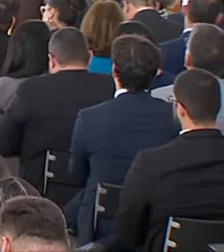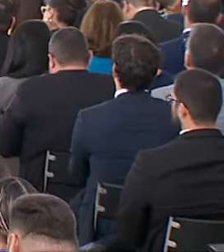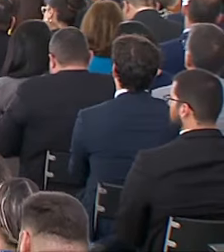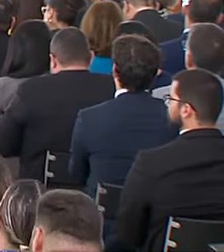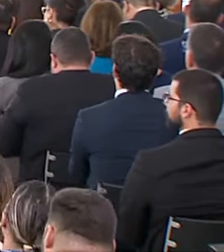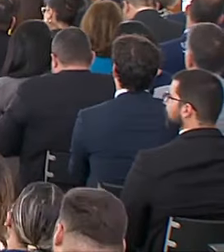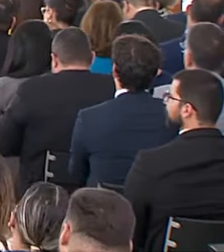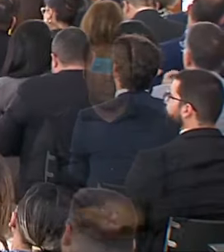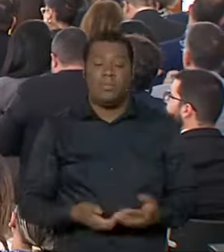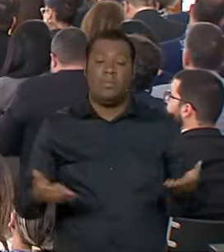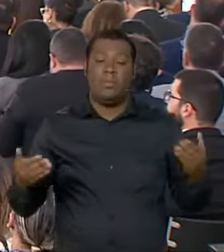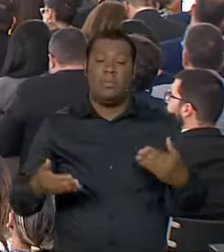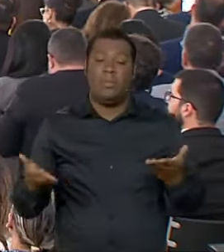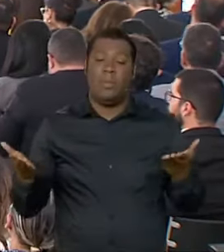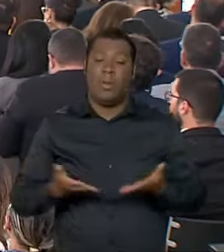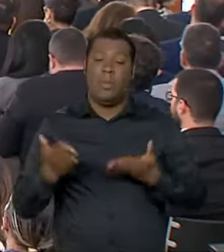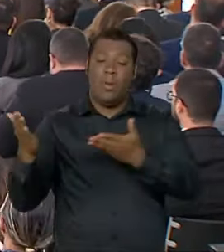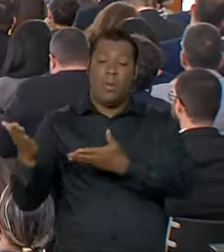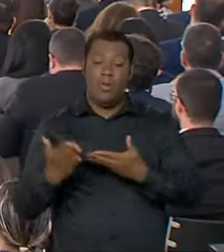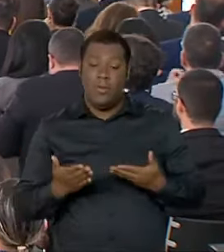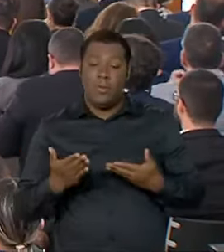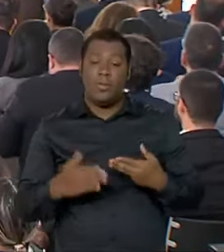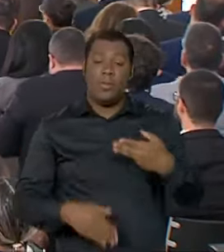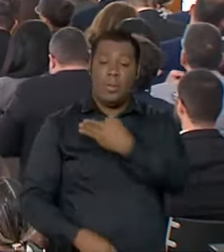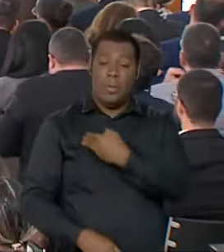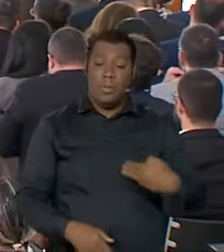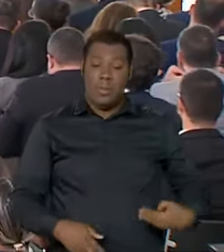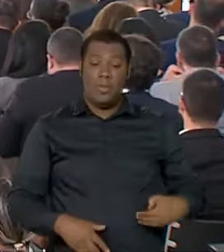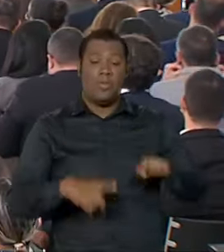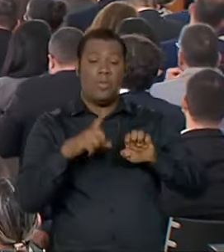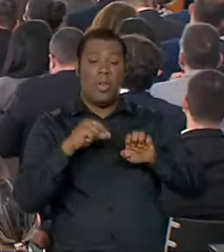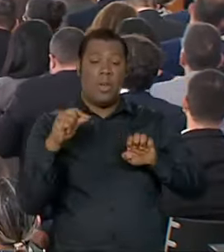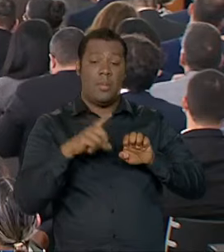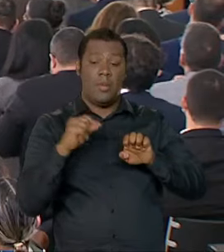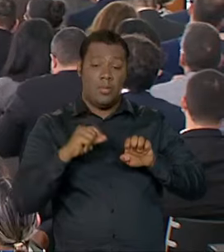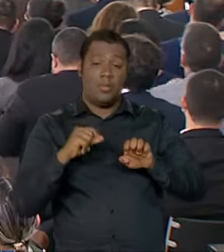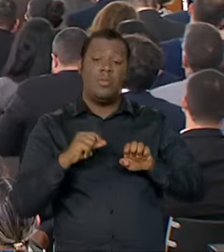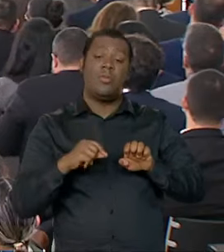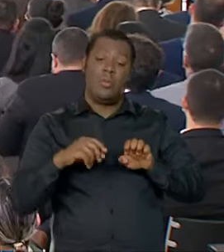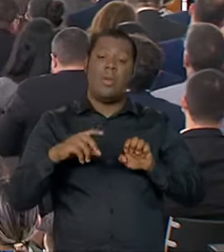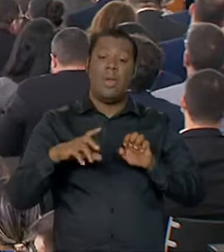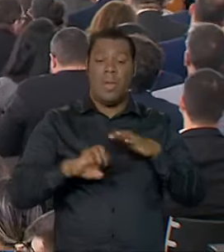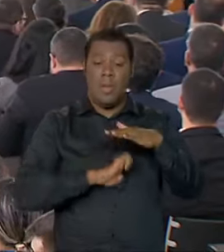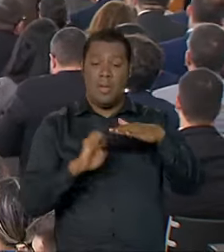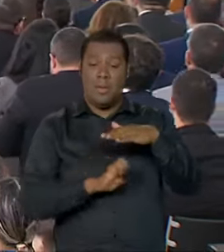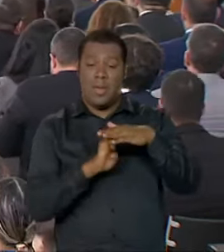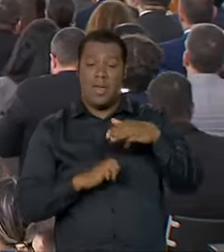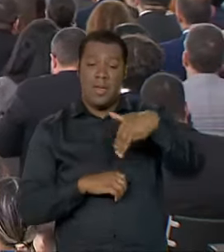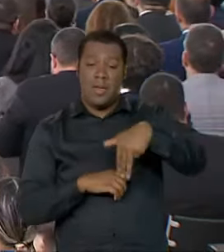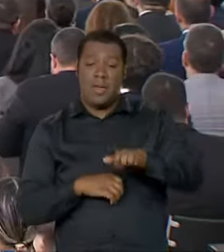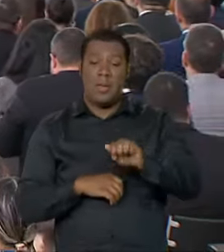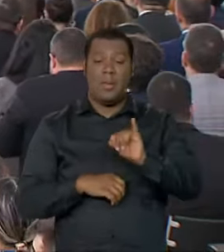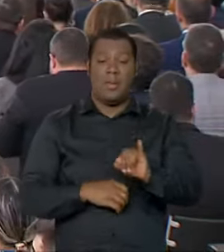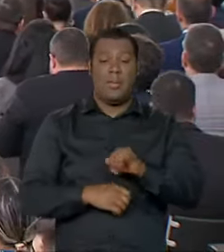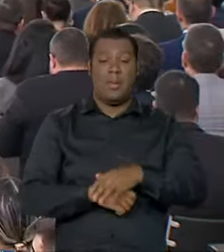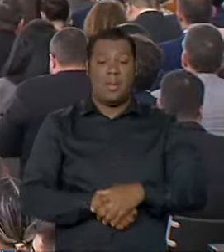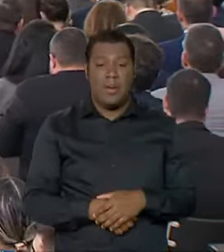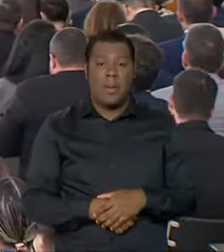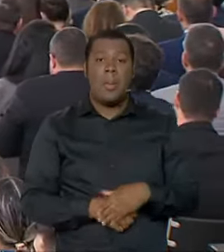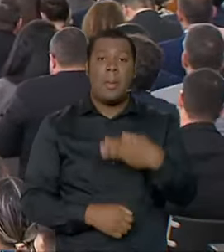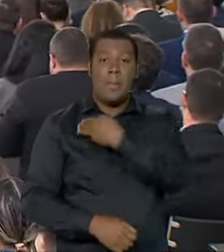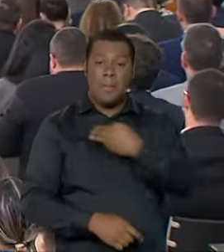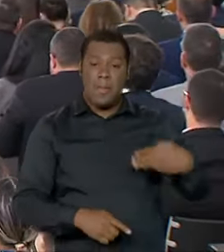Agora será ouvido o ministro do Empreendedorismo, Microempresa e Empresa de Pequeno Porte,